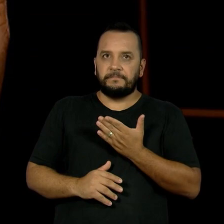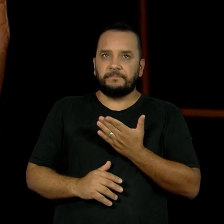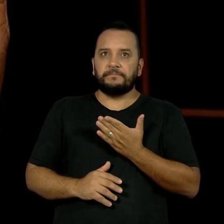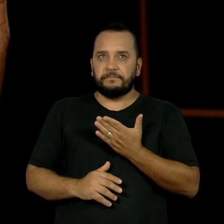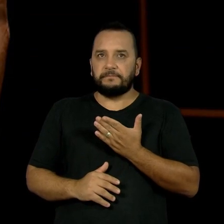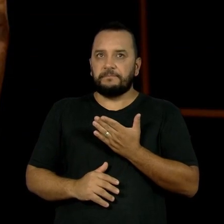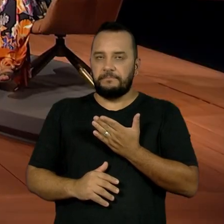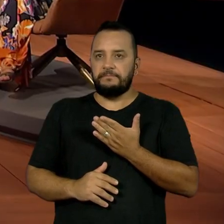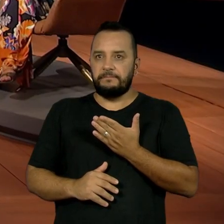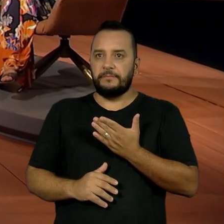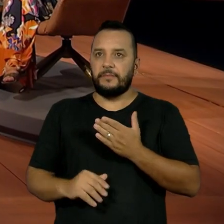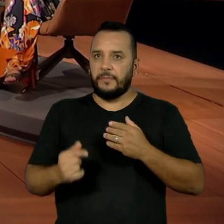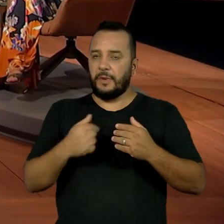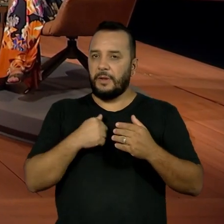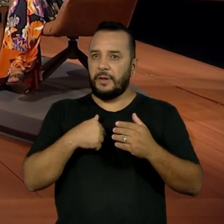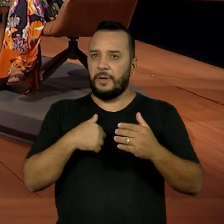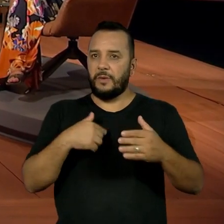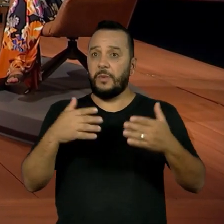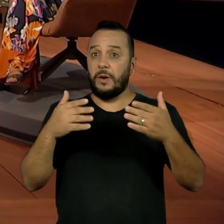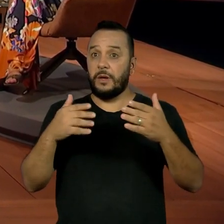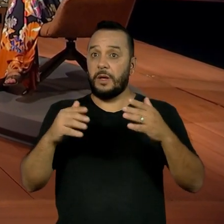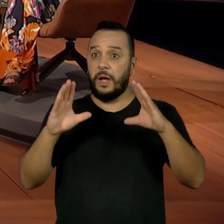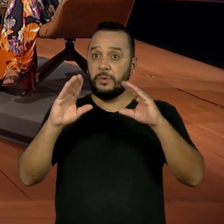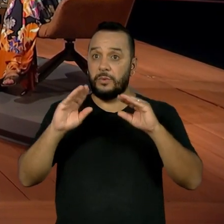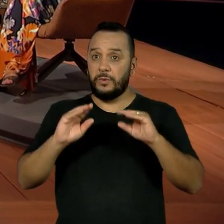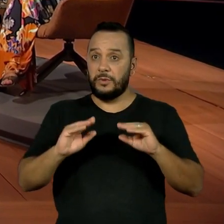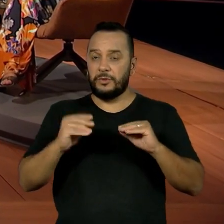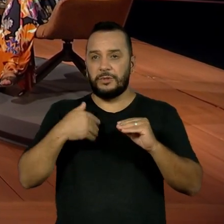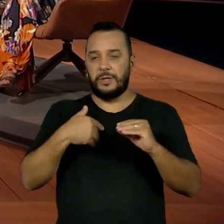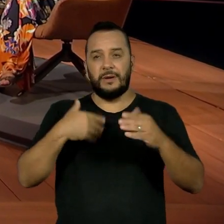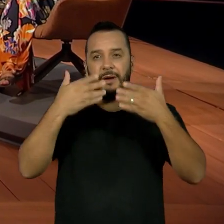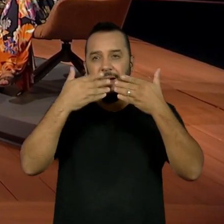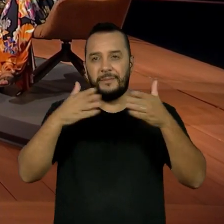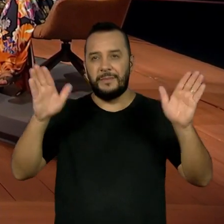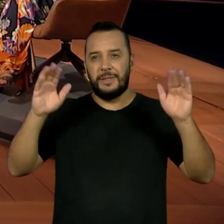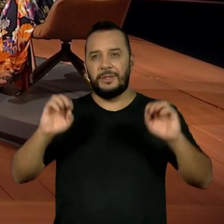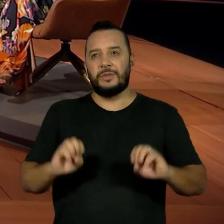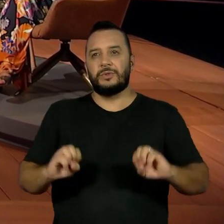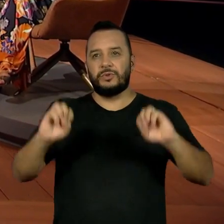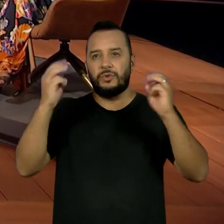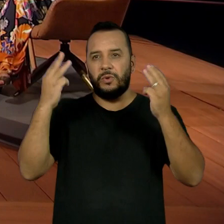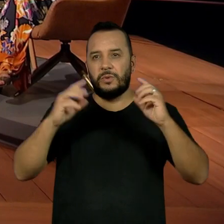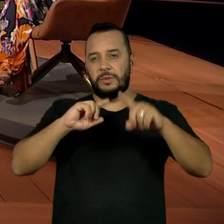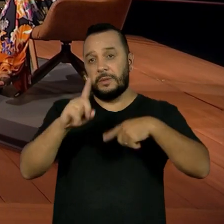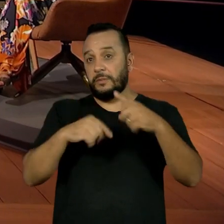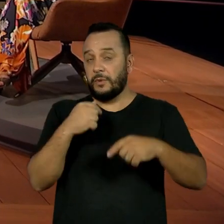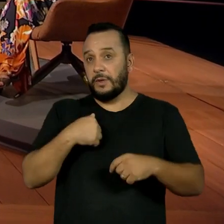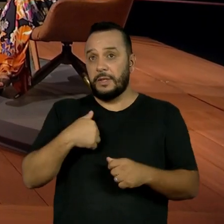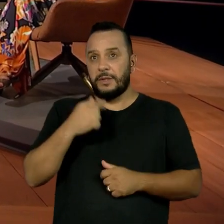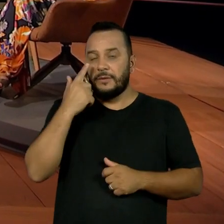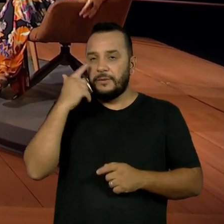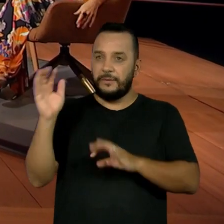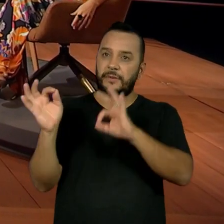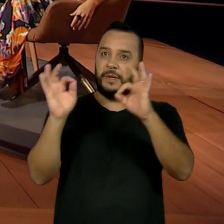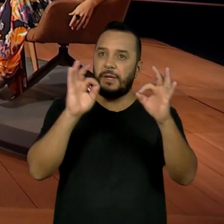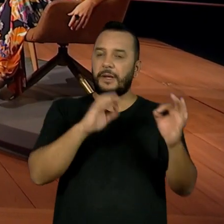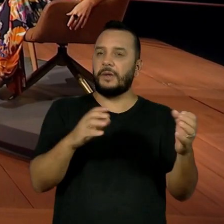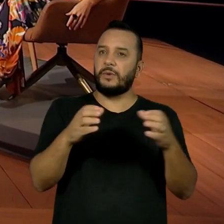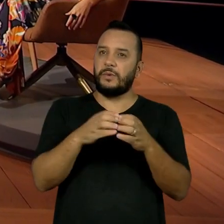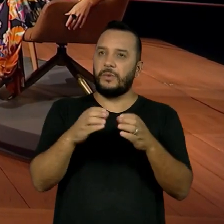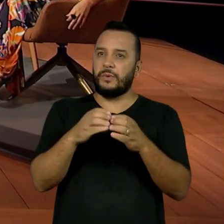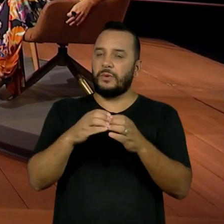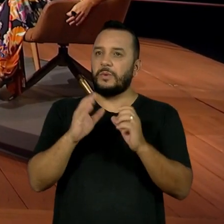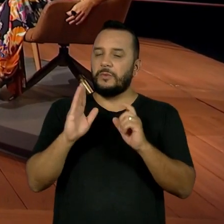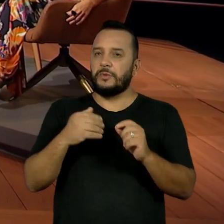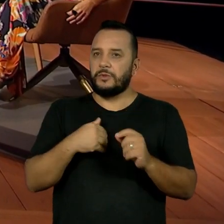antes eu abri à noite e depois de mim eu fui assistir e falaram, tem um pessoal fazendo o canto